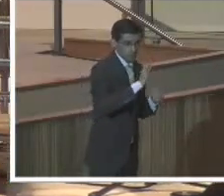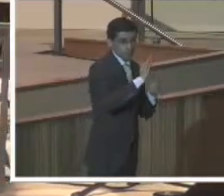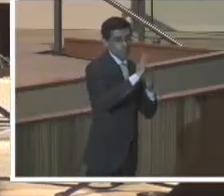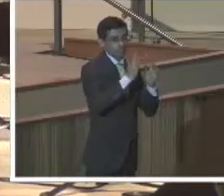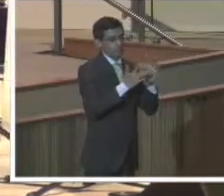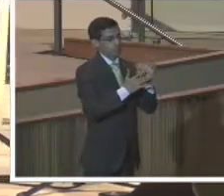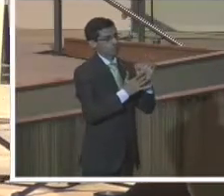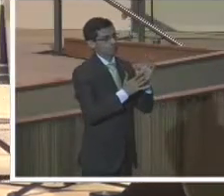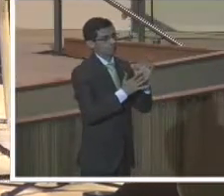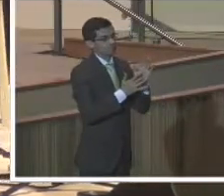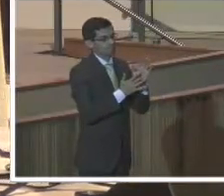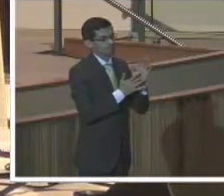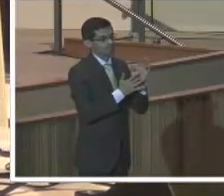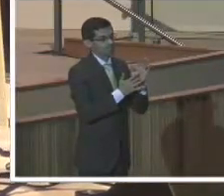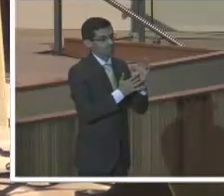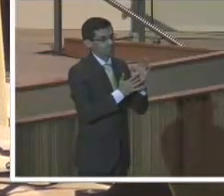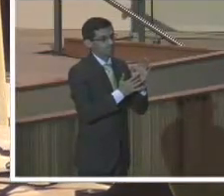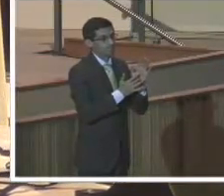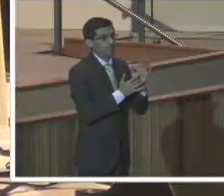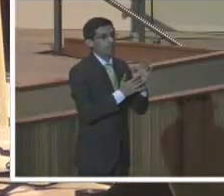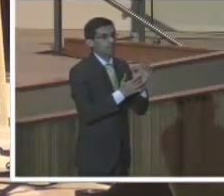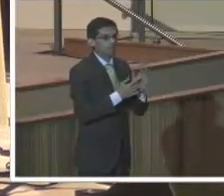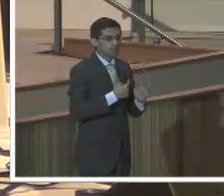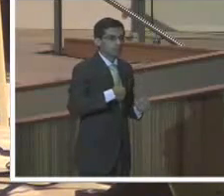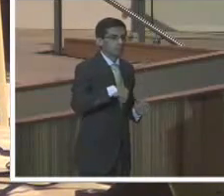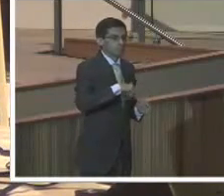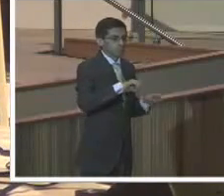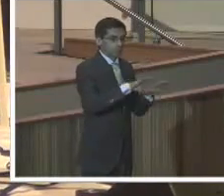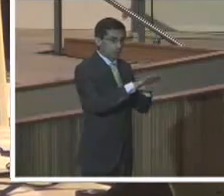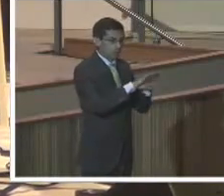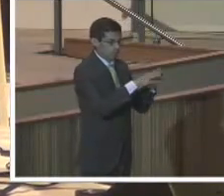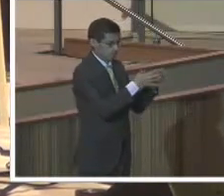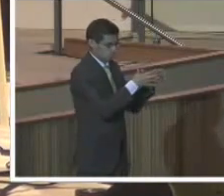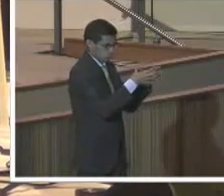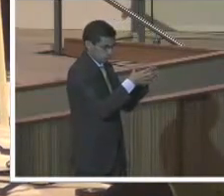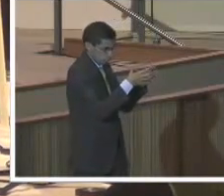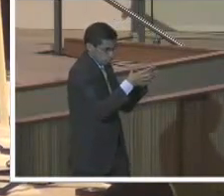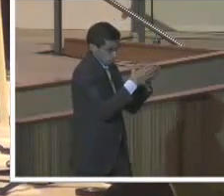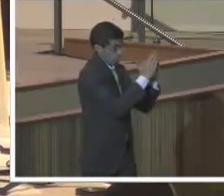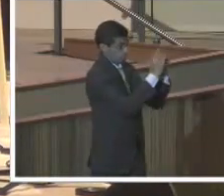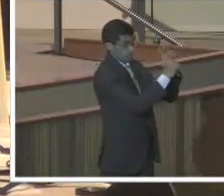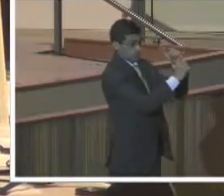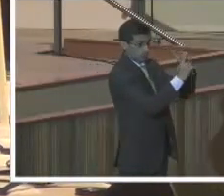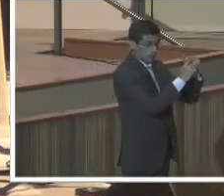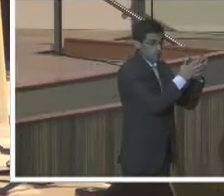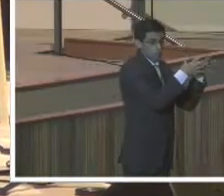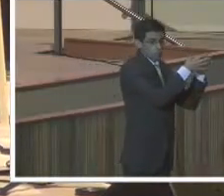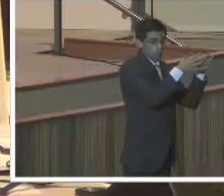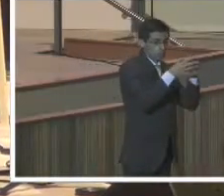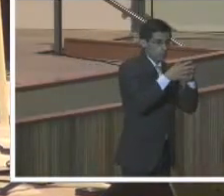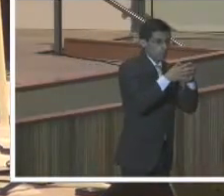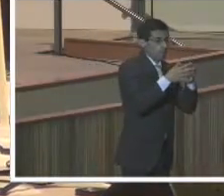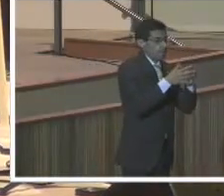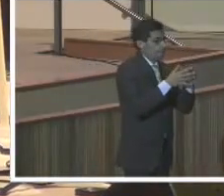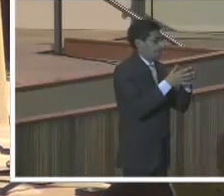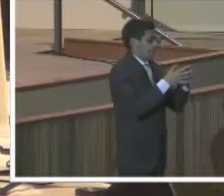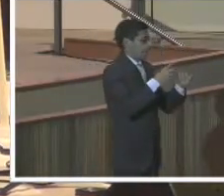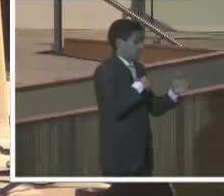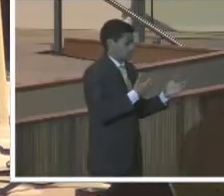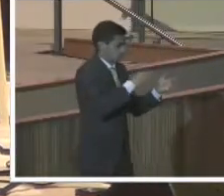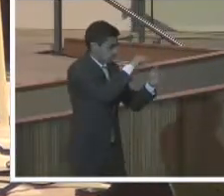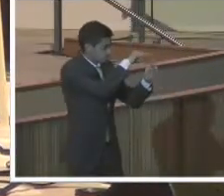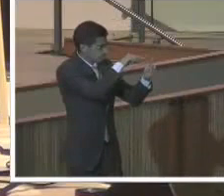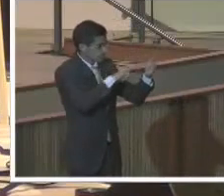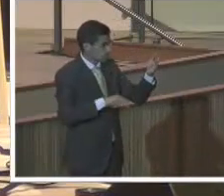é custoso para o rebanho. É interessante que a versão que eu li fala